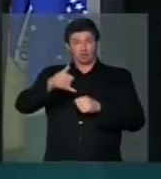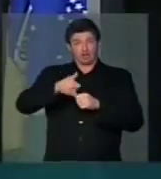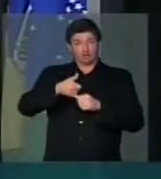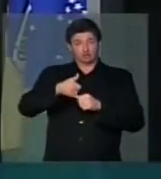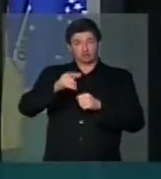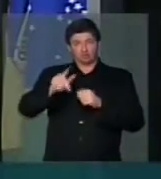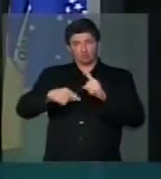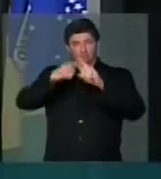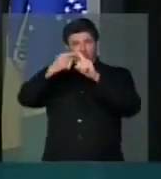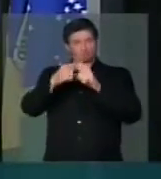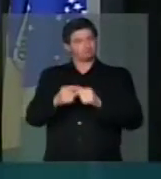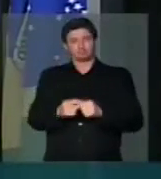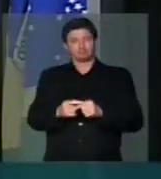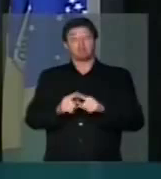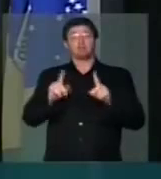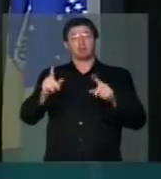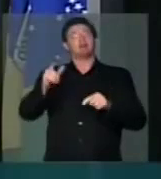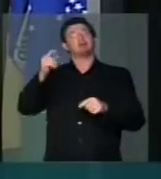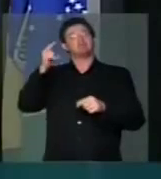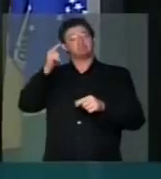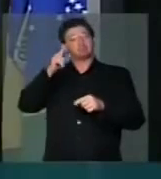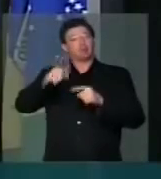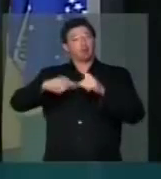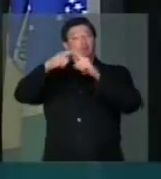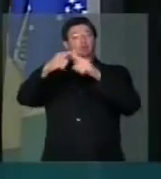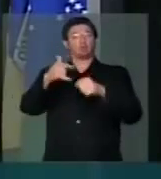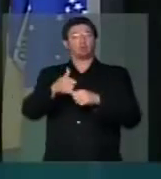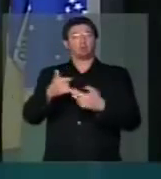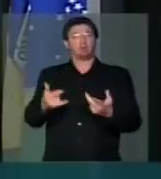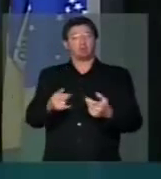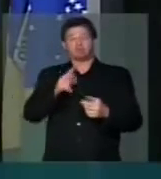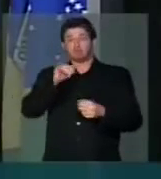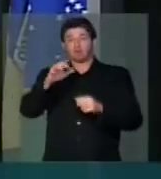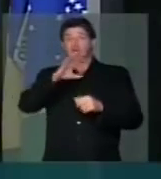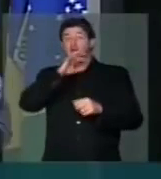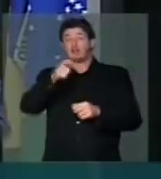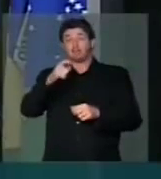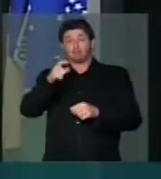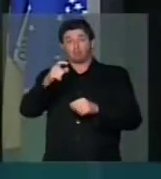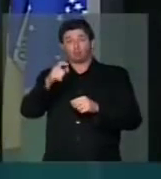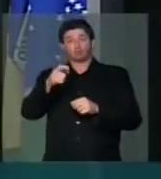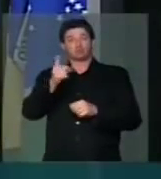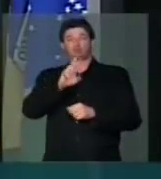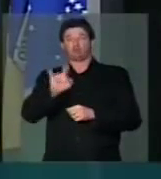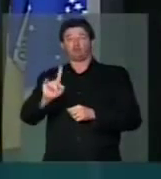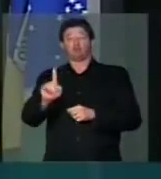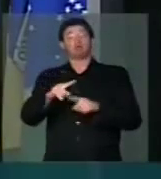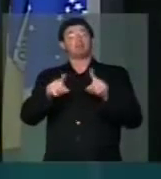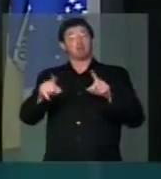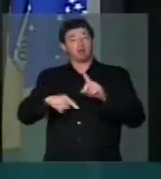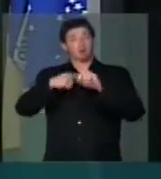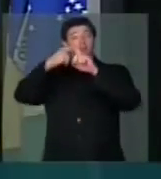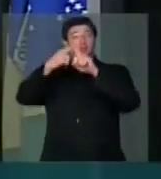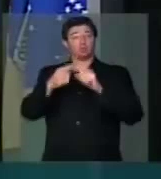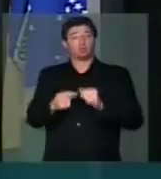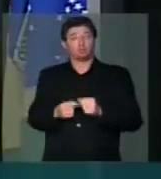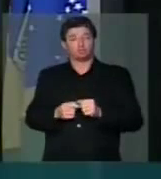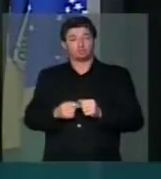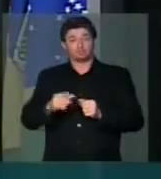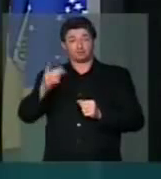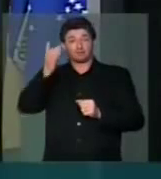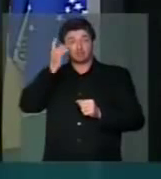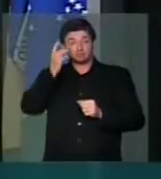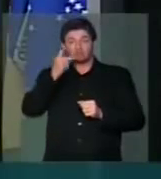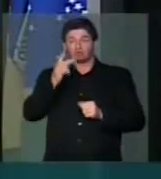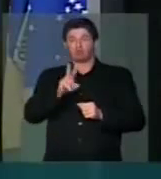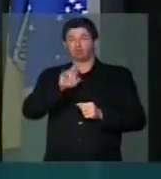combustível, aumentou. Dilma Rousseff prometeu não aumentar impostos, aumentou. Dilma Rousseff prometeu